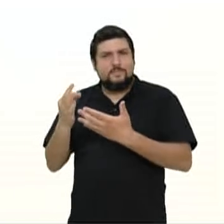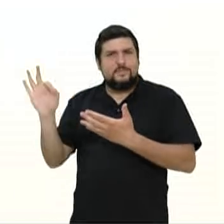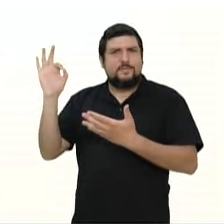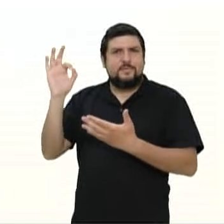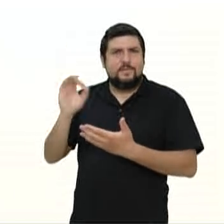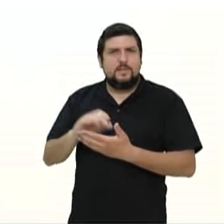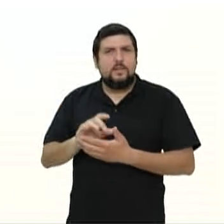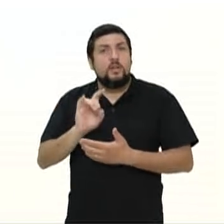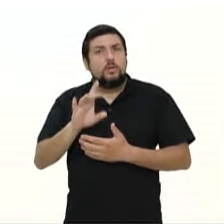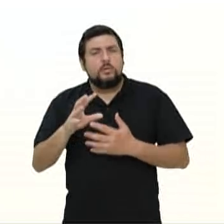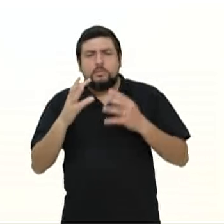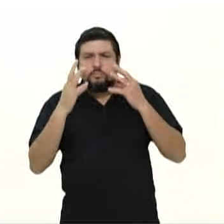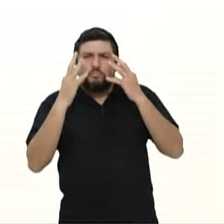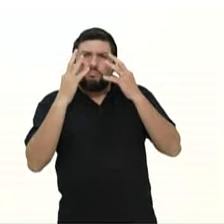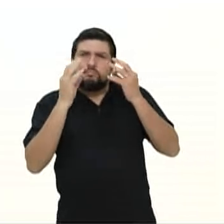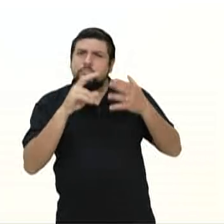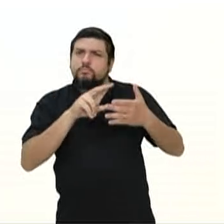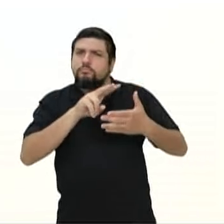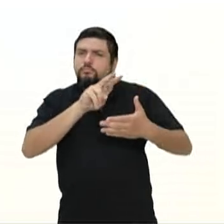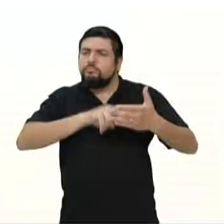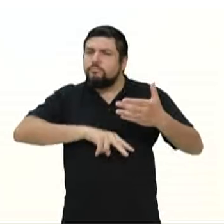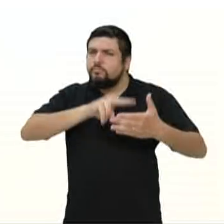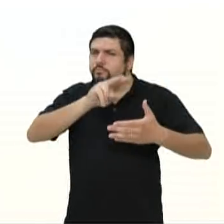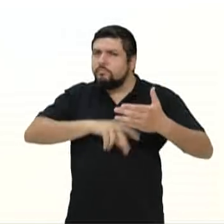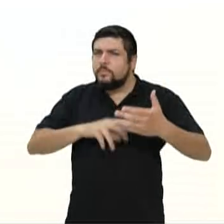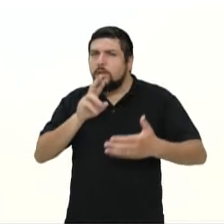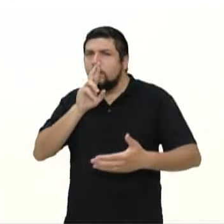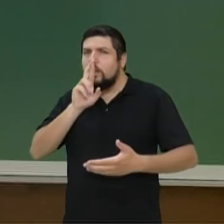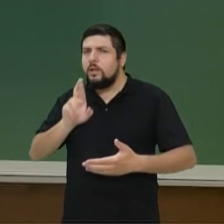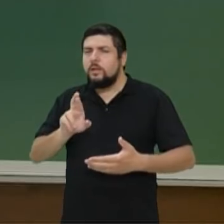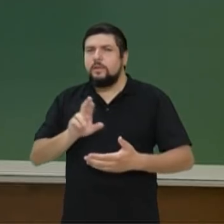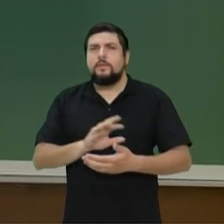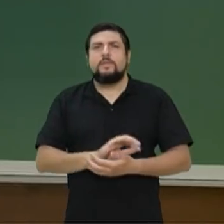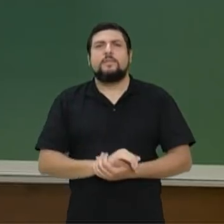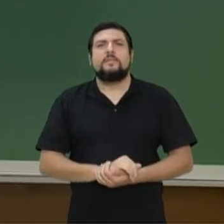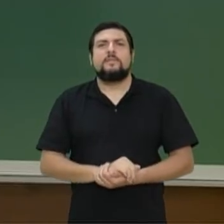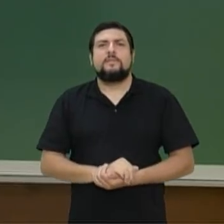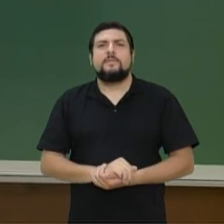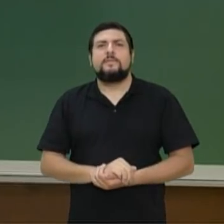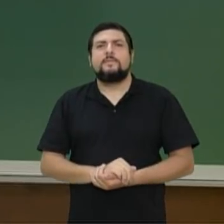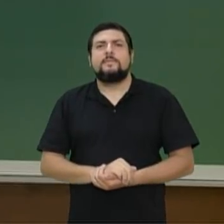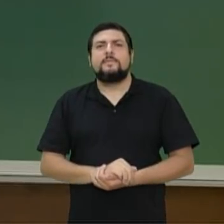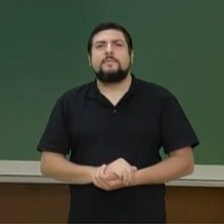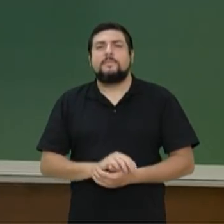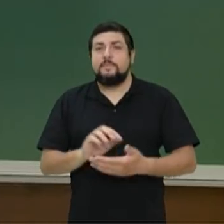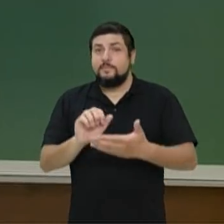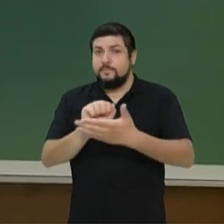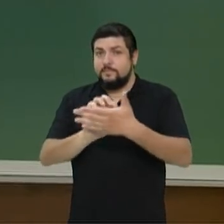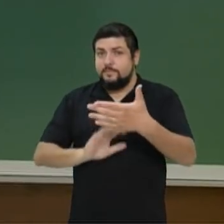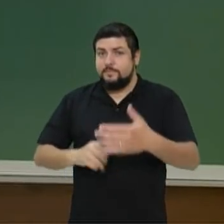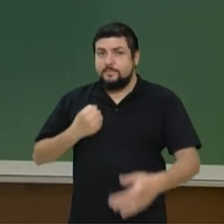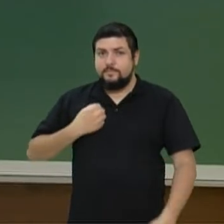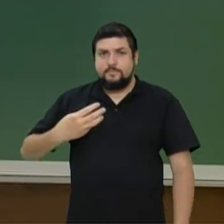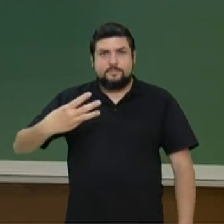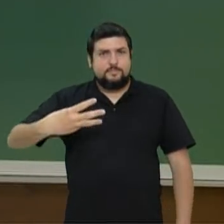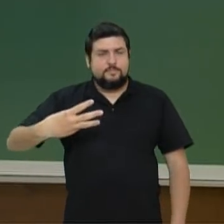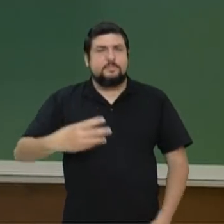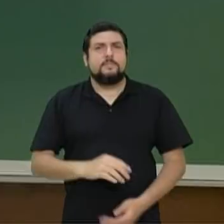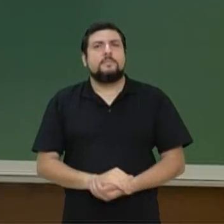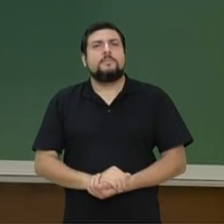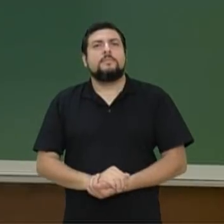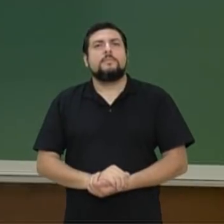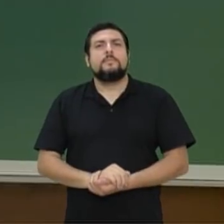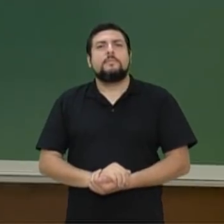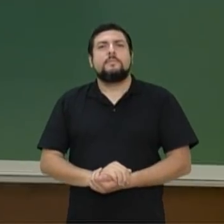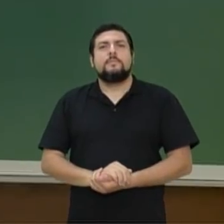um pouquinho de atenção e voltar à leitura ali no trecho, não é? Então, atividade 3. Releia o